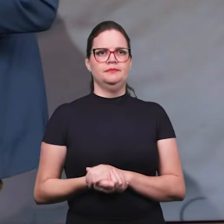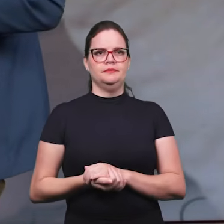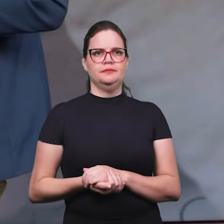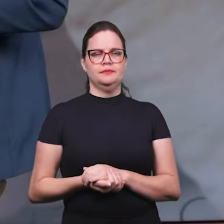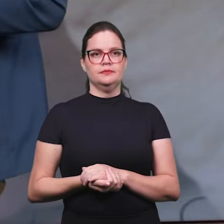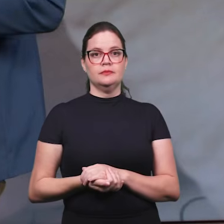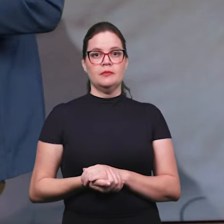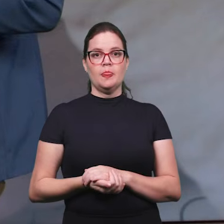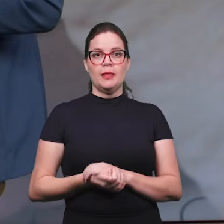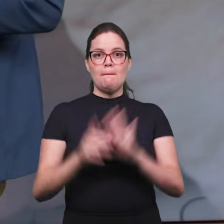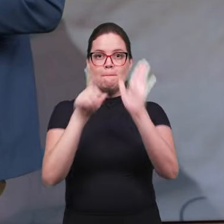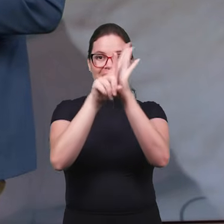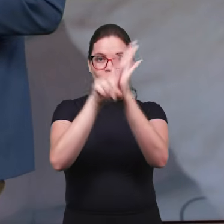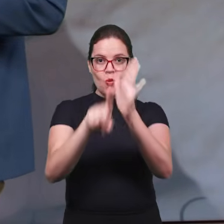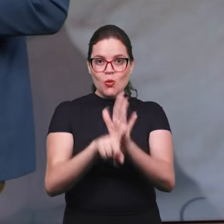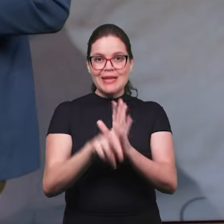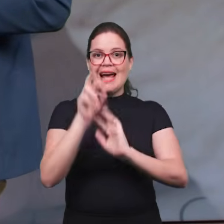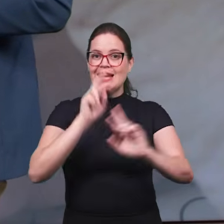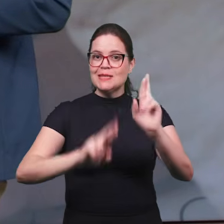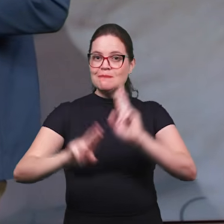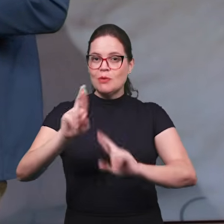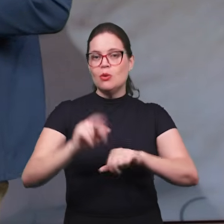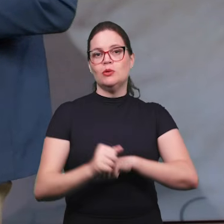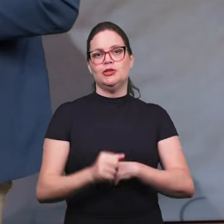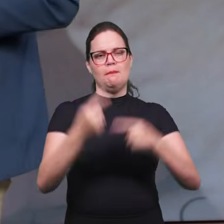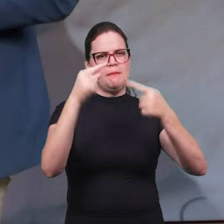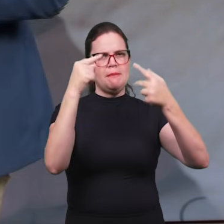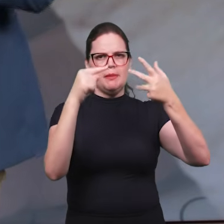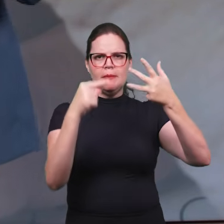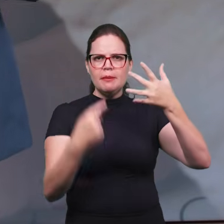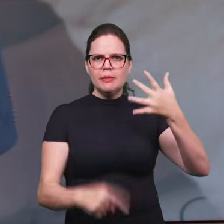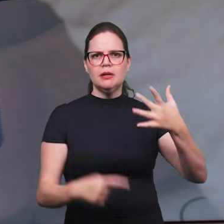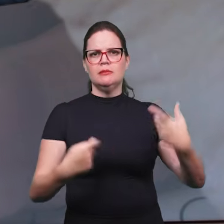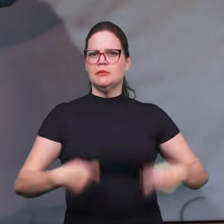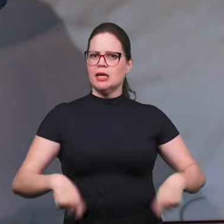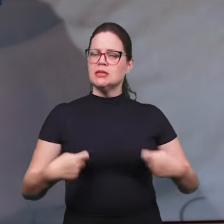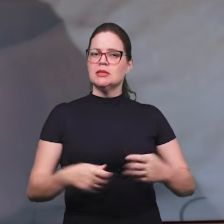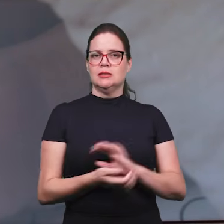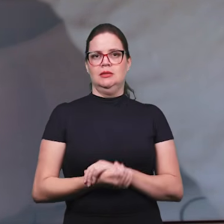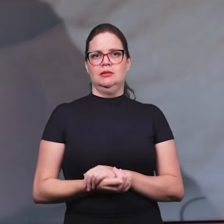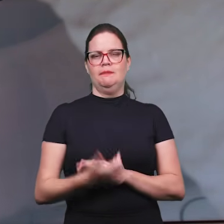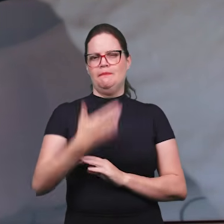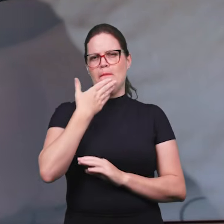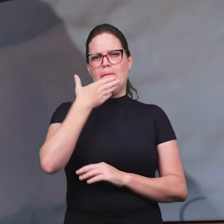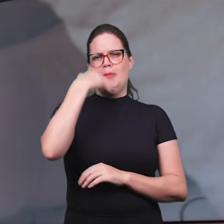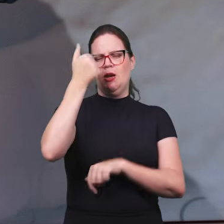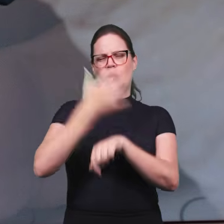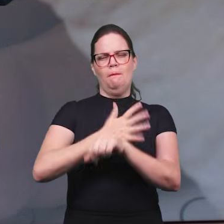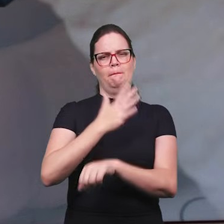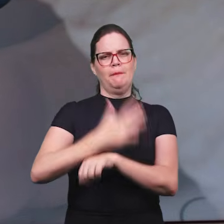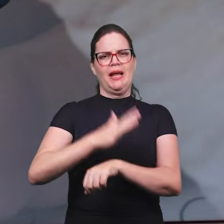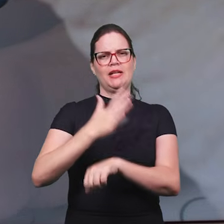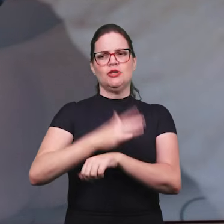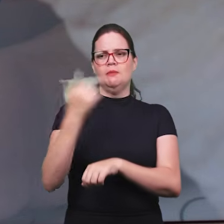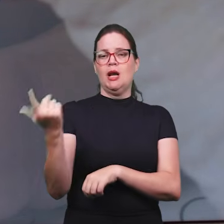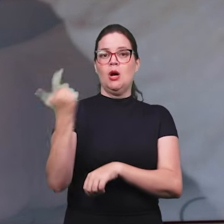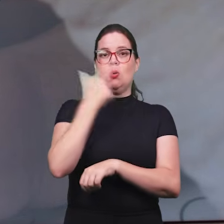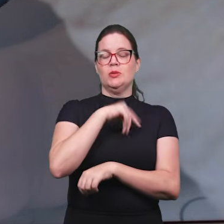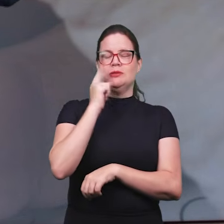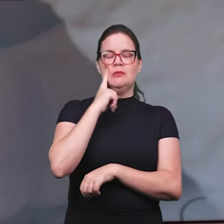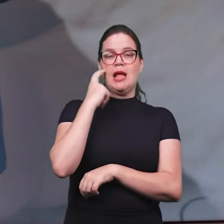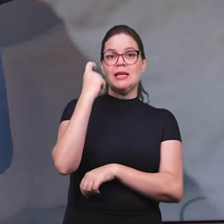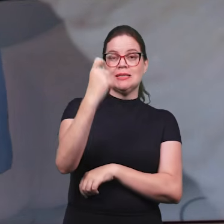poucas disciplinas no início. Resolva questões, isso aqui é muito importante, tá? Uma das melhores formas da